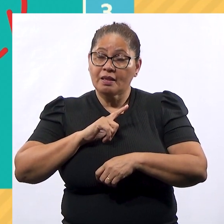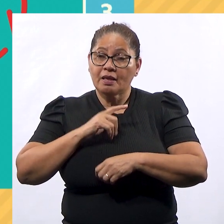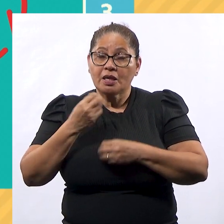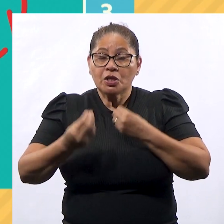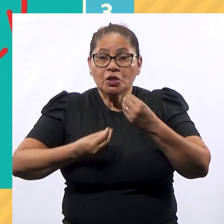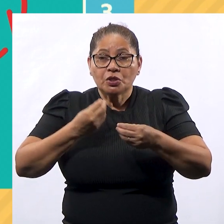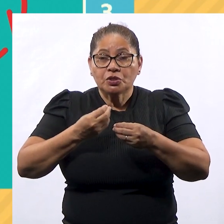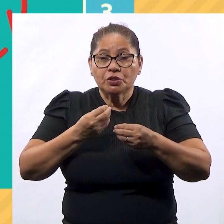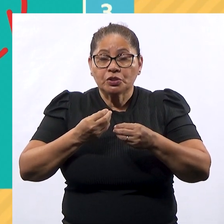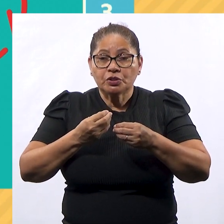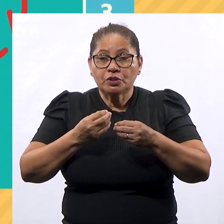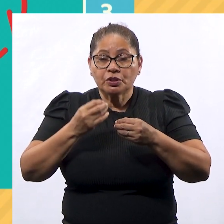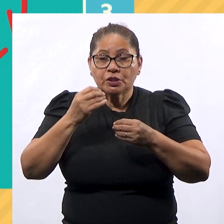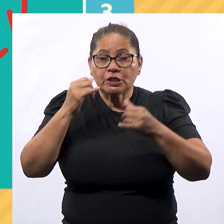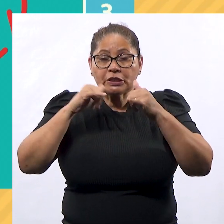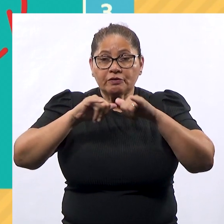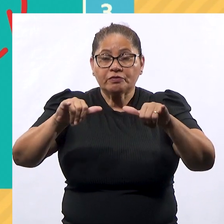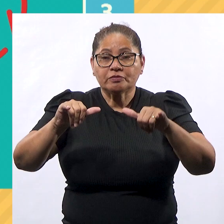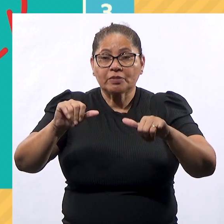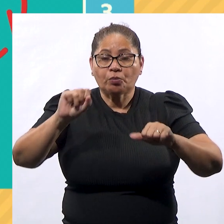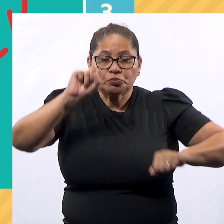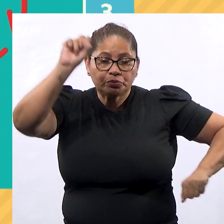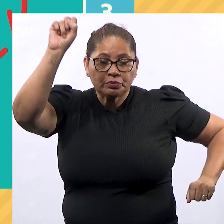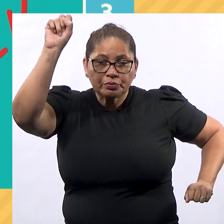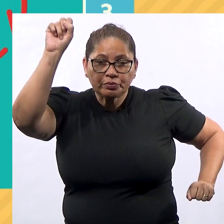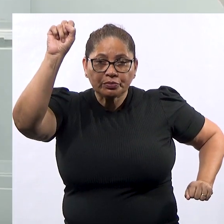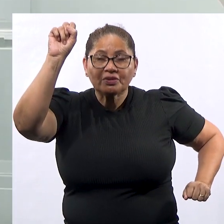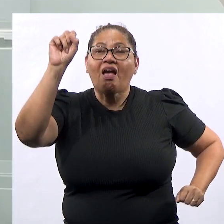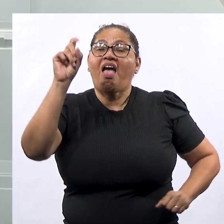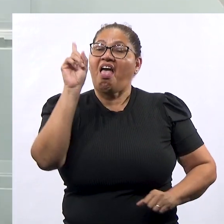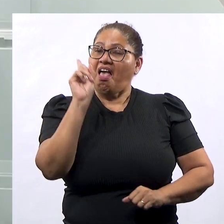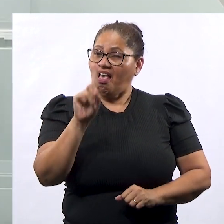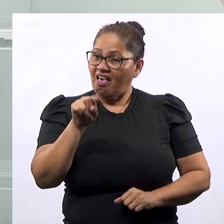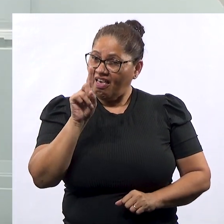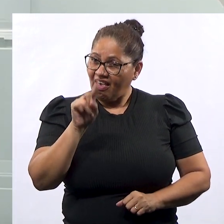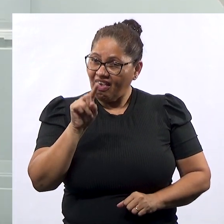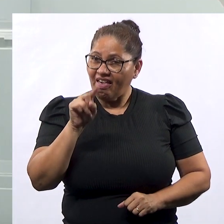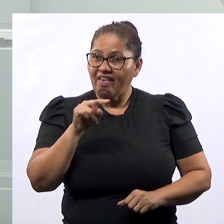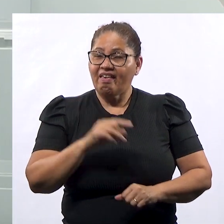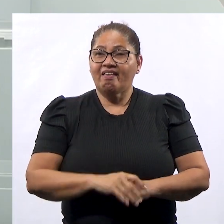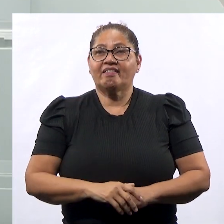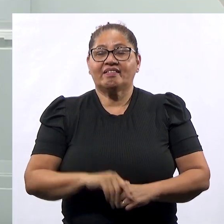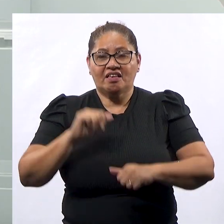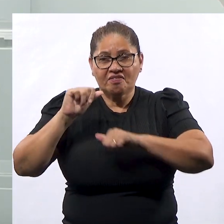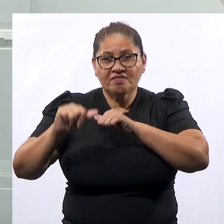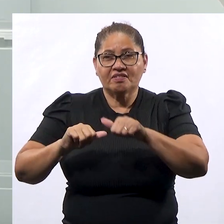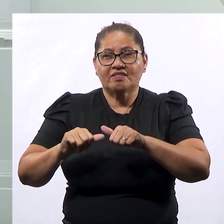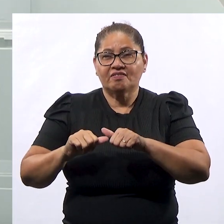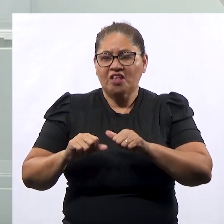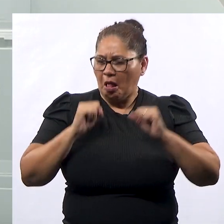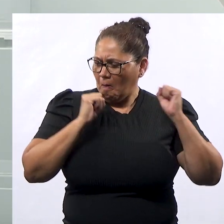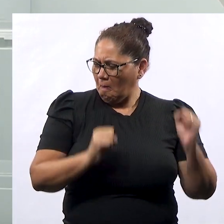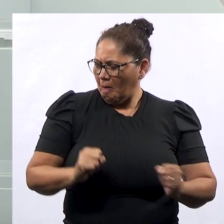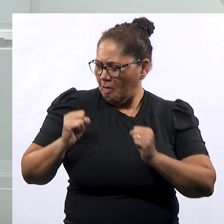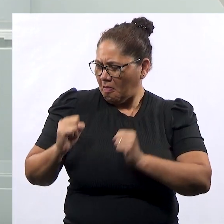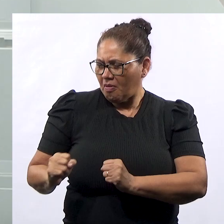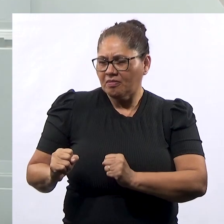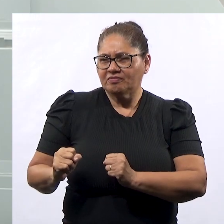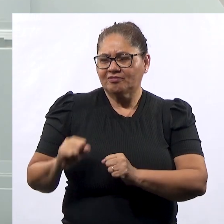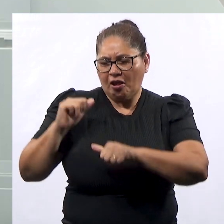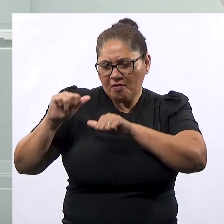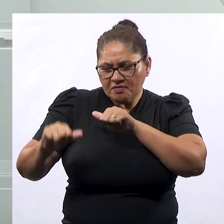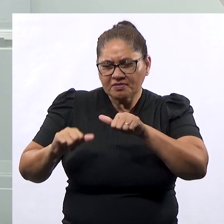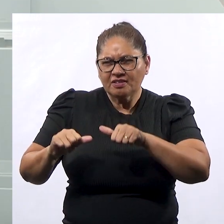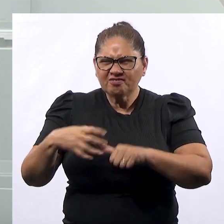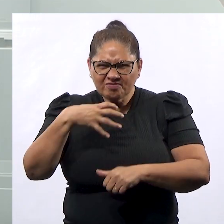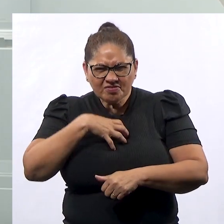a condição de te tornar um super-herói. Um super-herói. A avaliação, você tem superpoderes quando